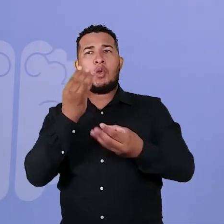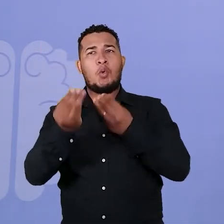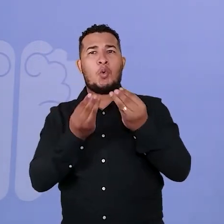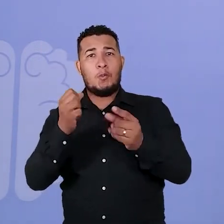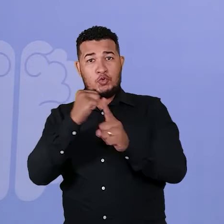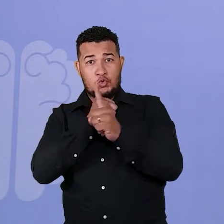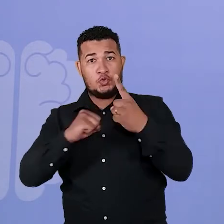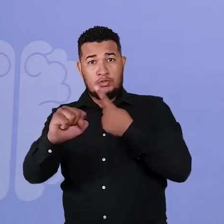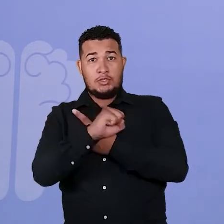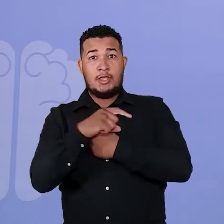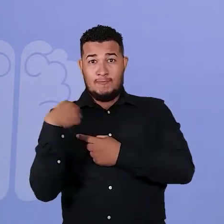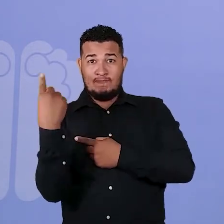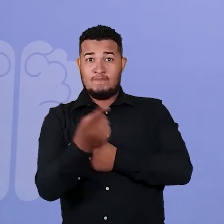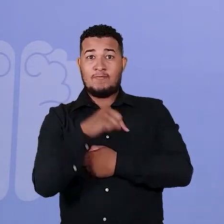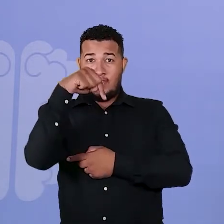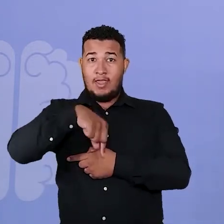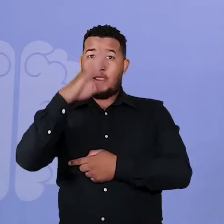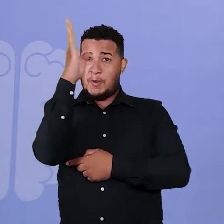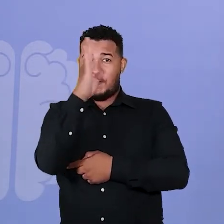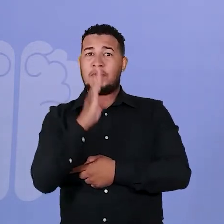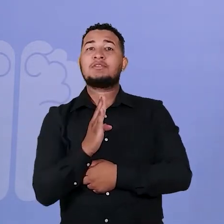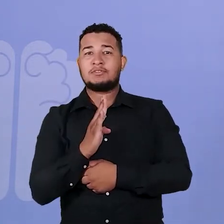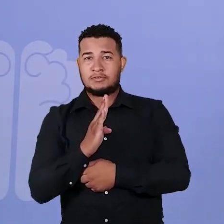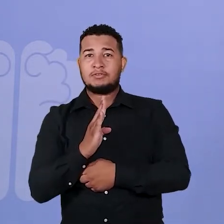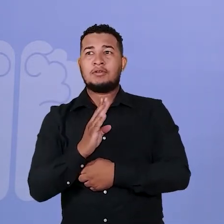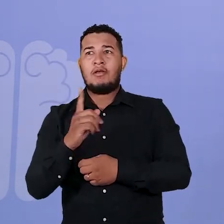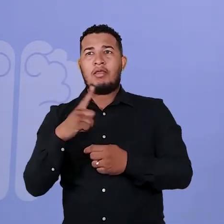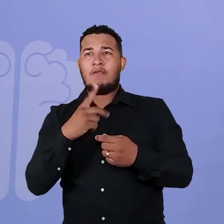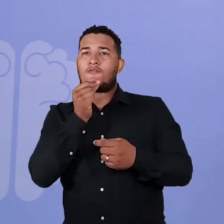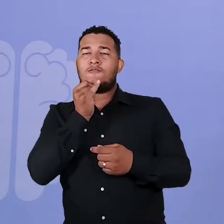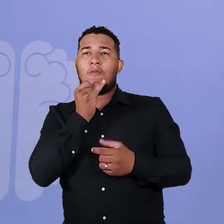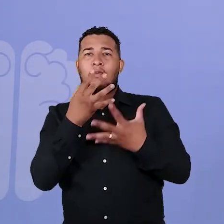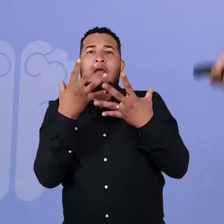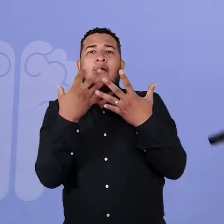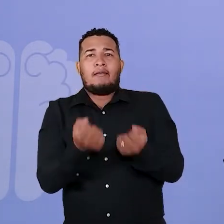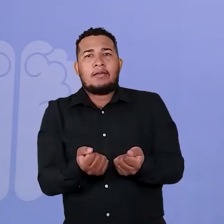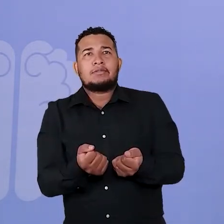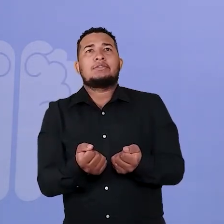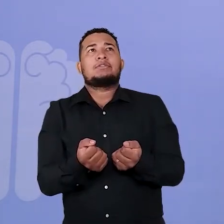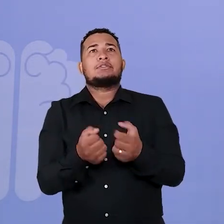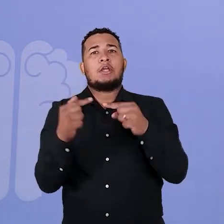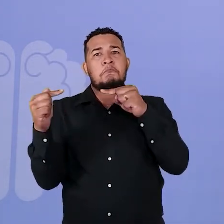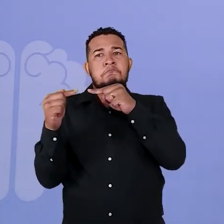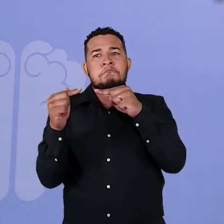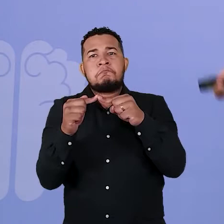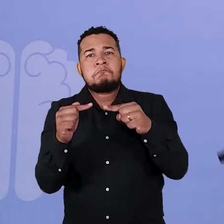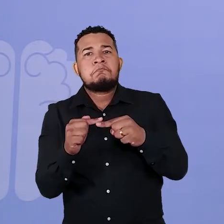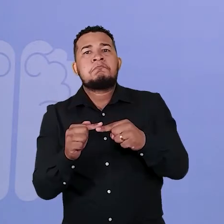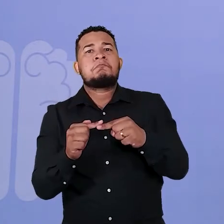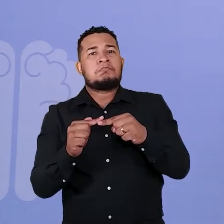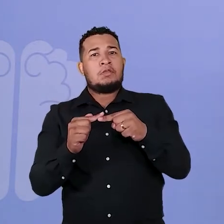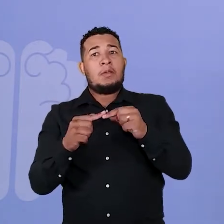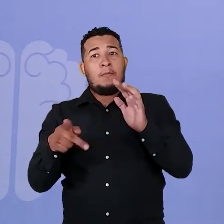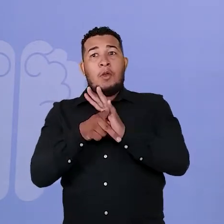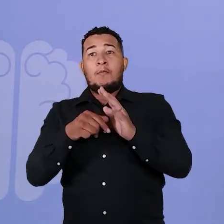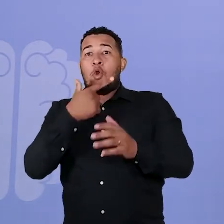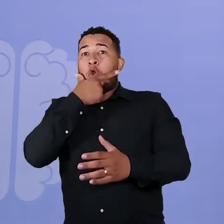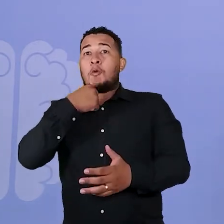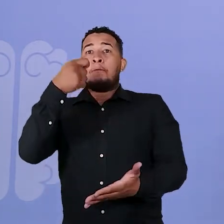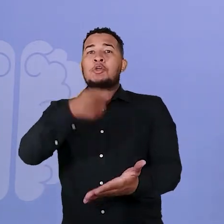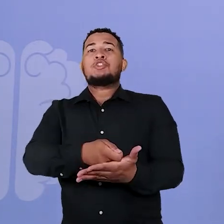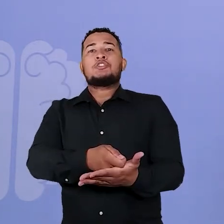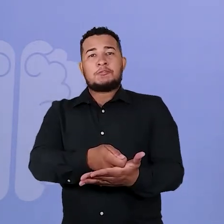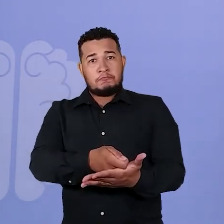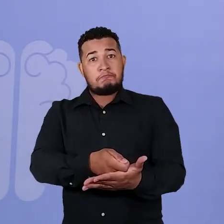que modos a nossa sociedade brasileira aceita, é cúmplice, por exemplo,